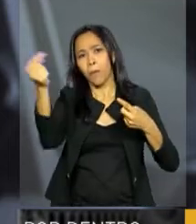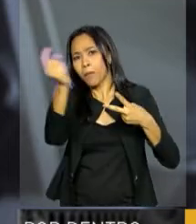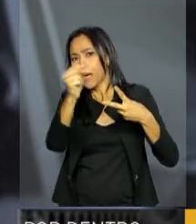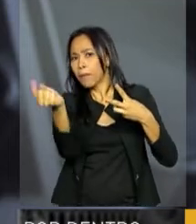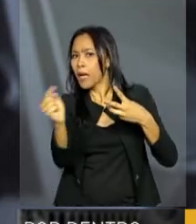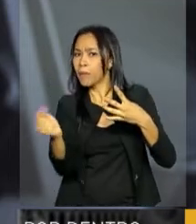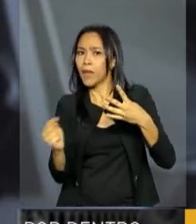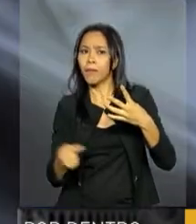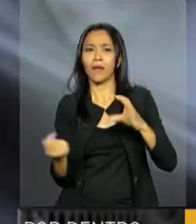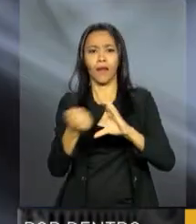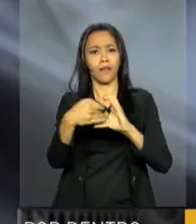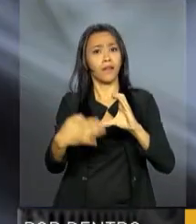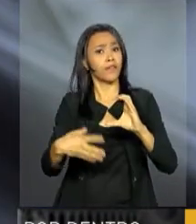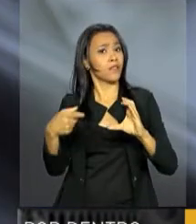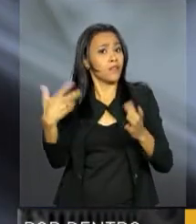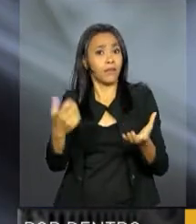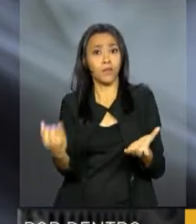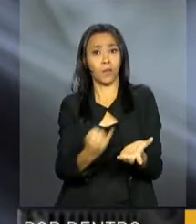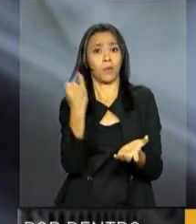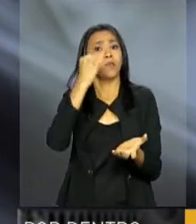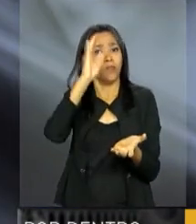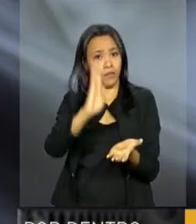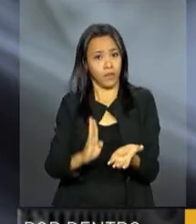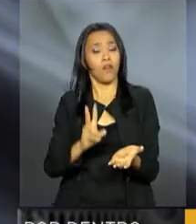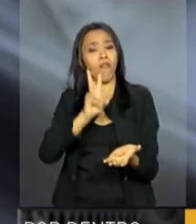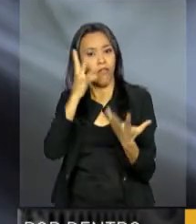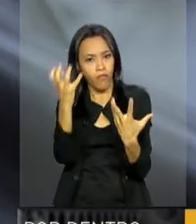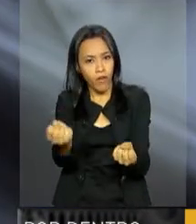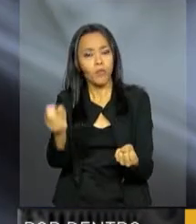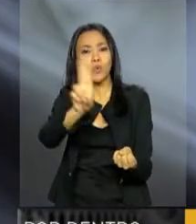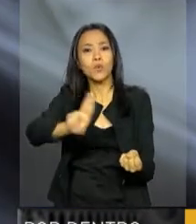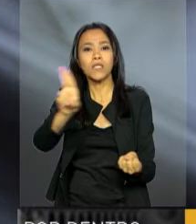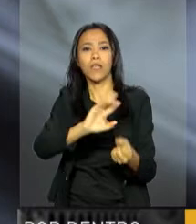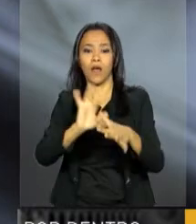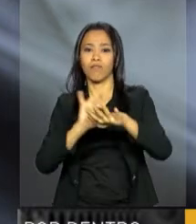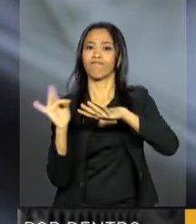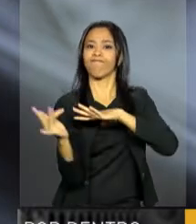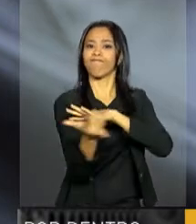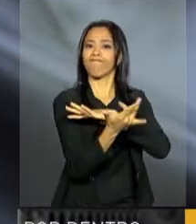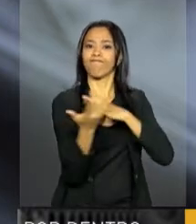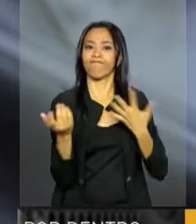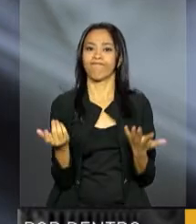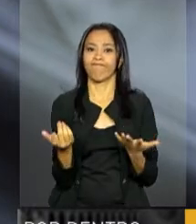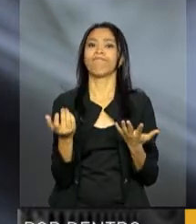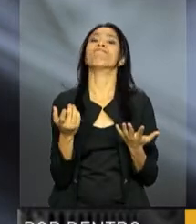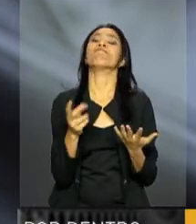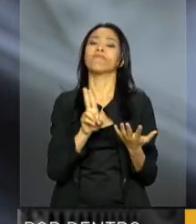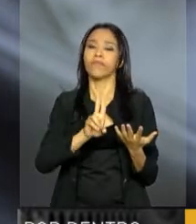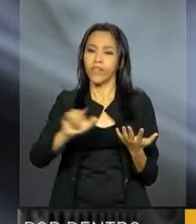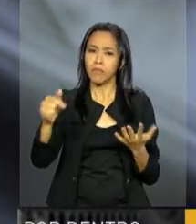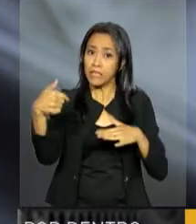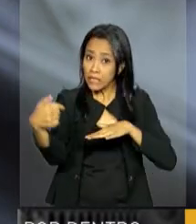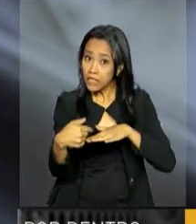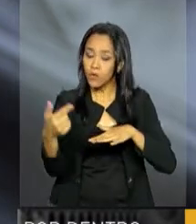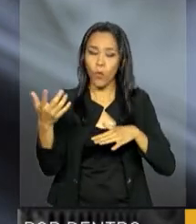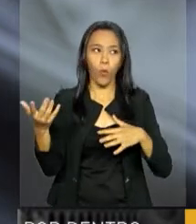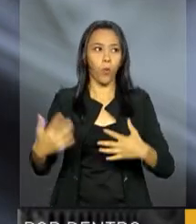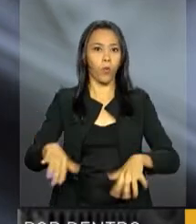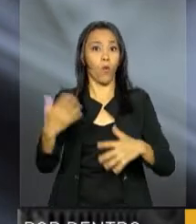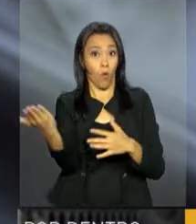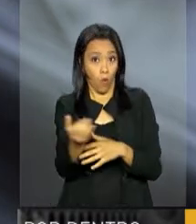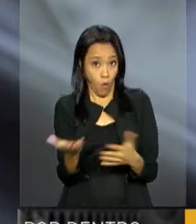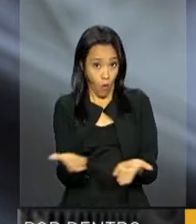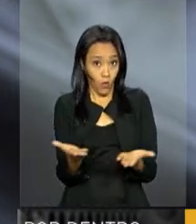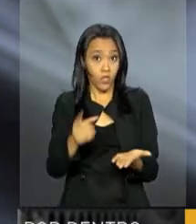elementos que são importantes para nós vamos usar também muita mídia social nós estamos convictos de camisa social hoje é o principal